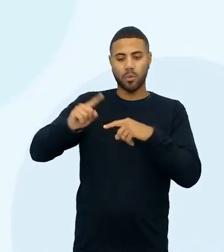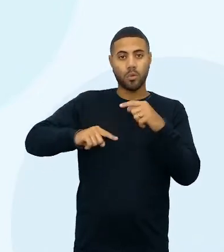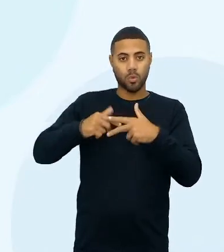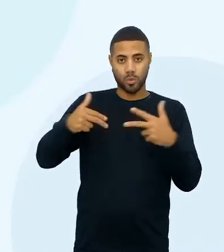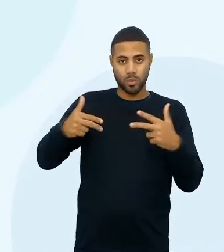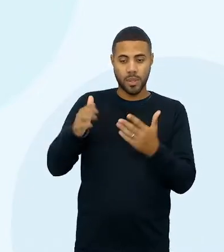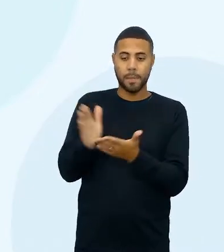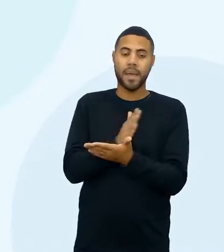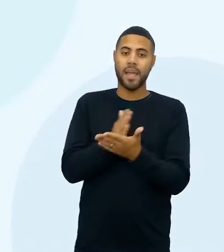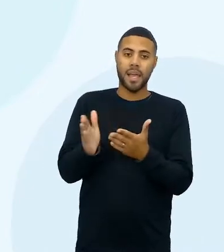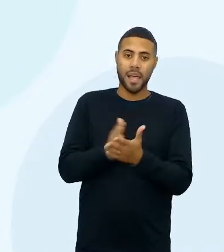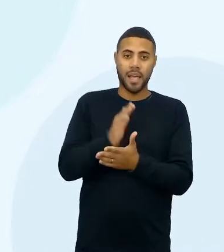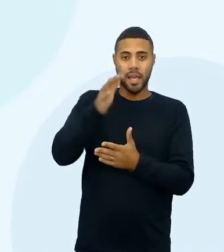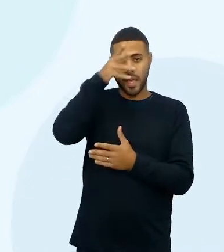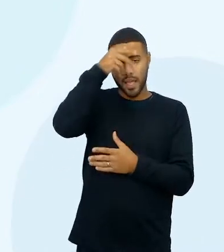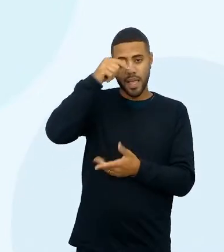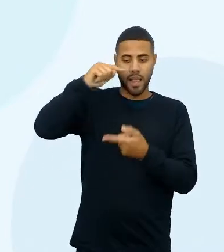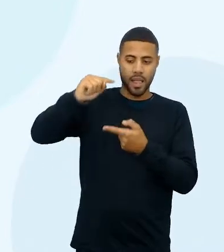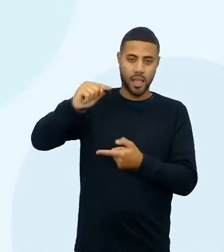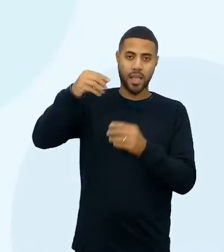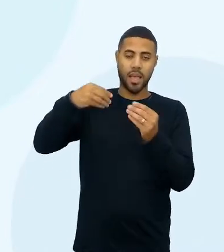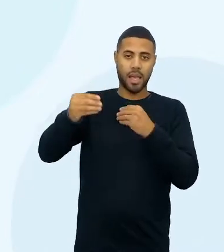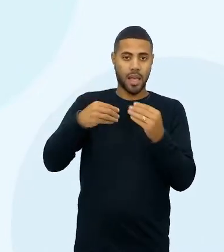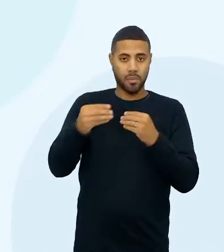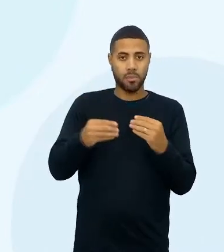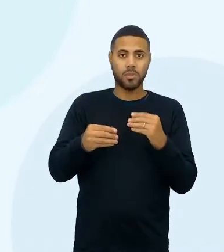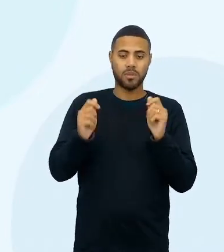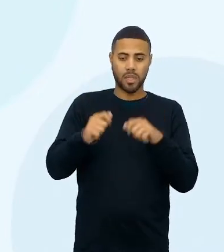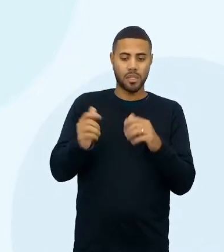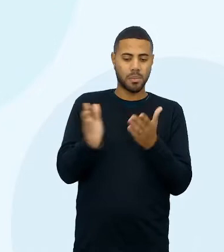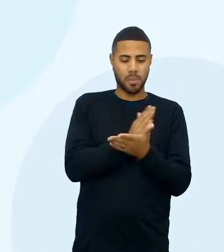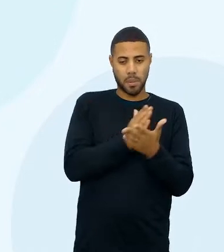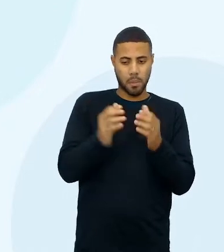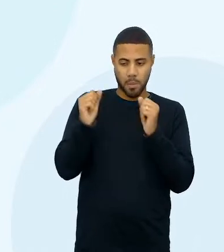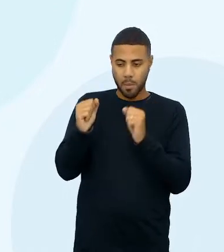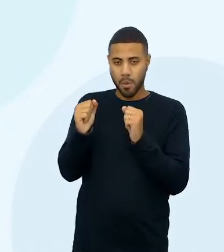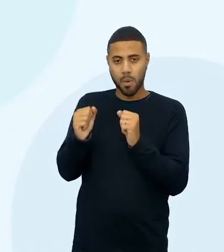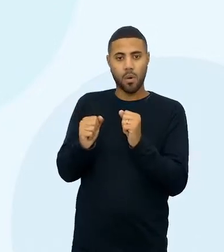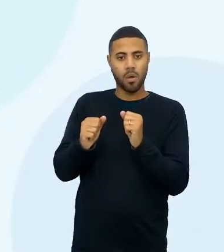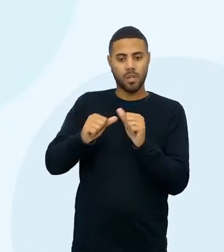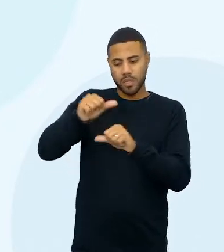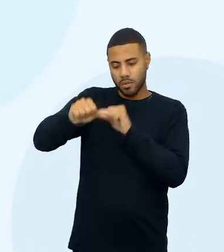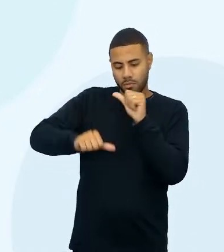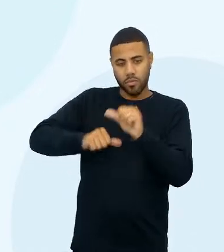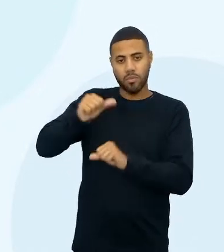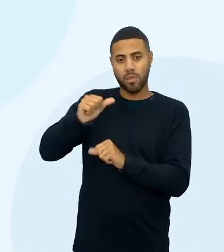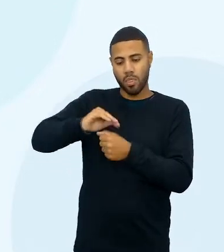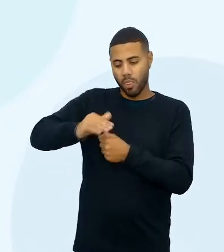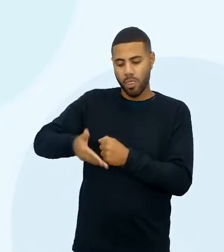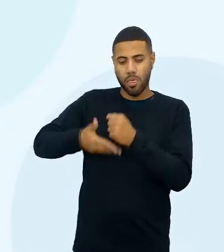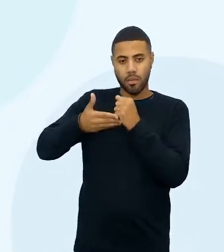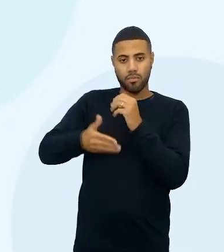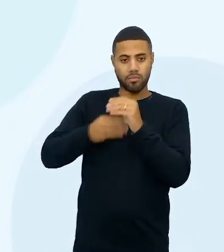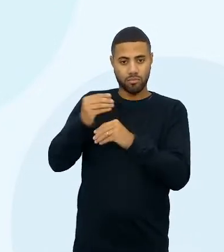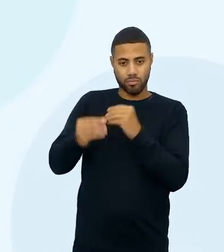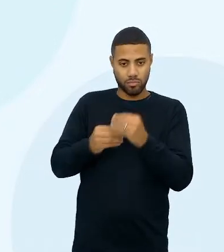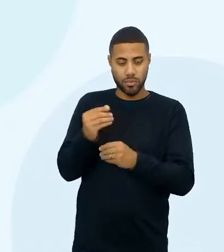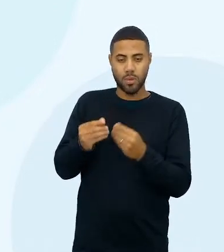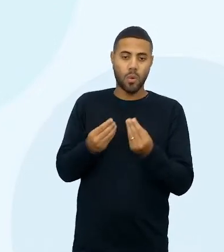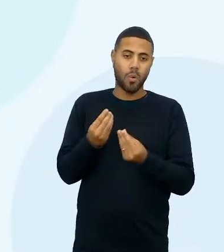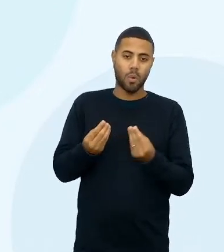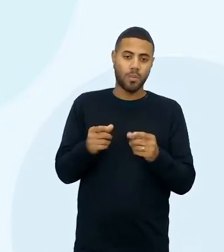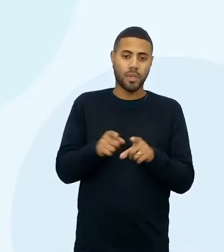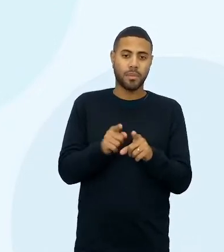separar esses resíduos, Como é que eu vou separar? Como é que eu sei o que pode ser reciclado ou não, Compreender os